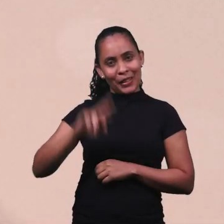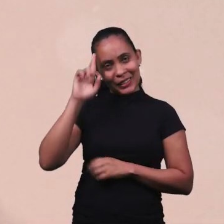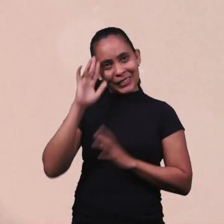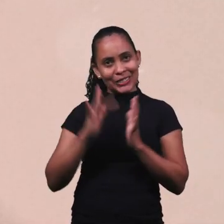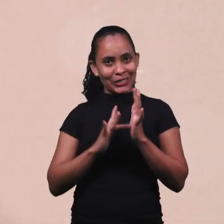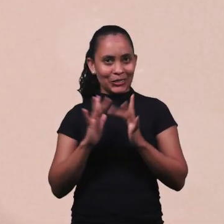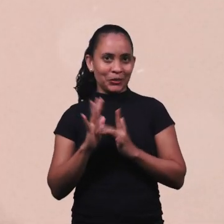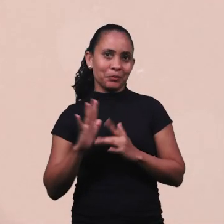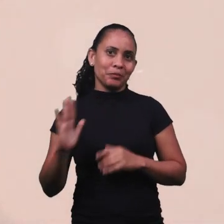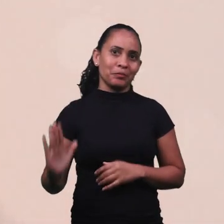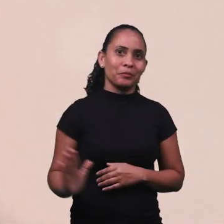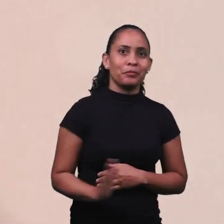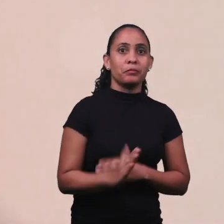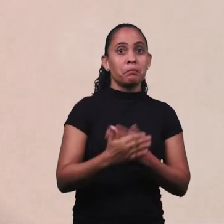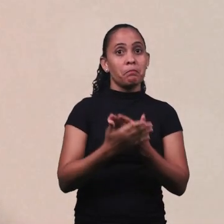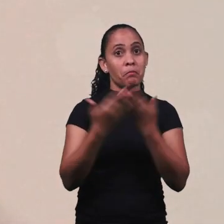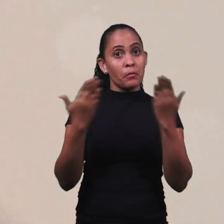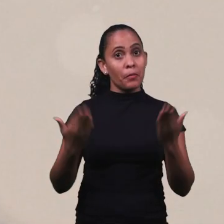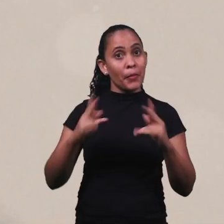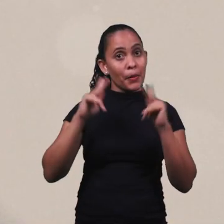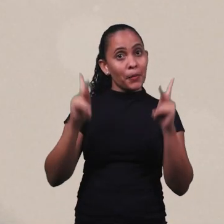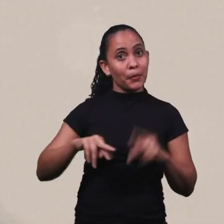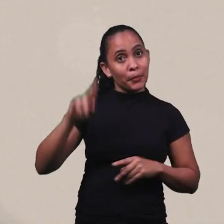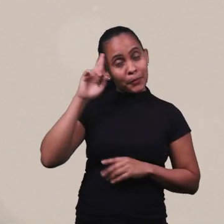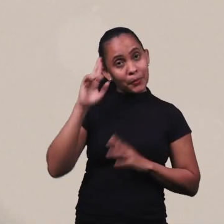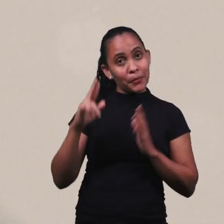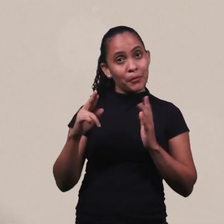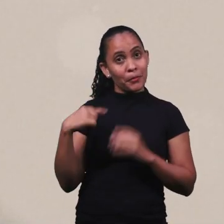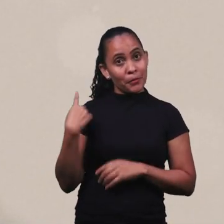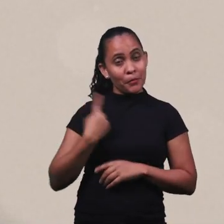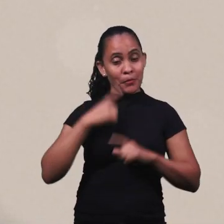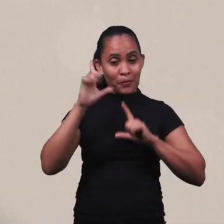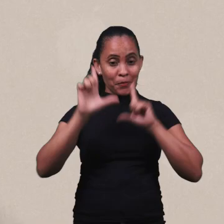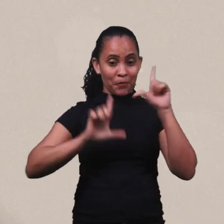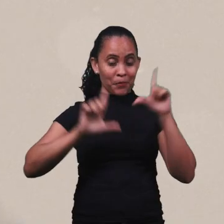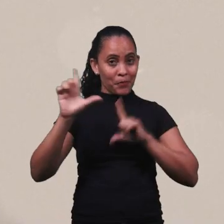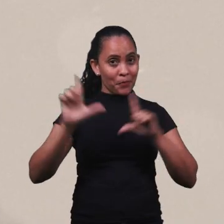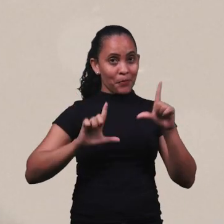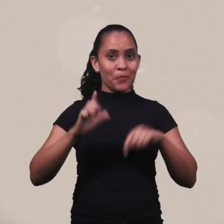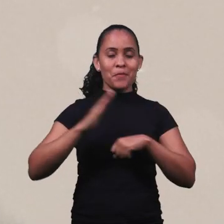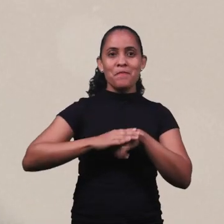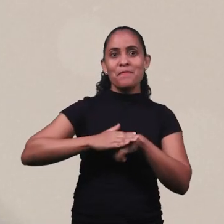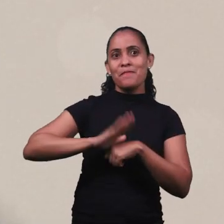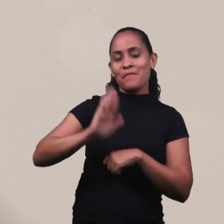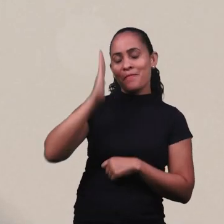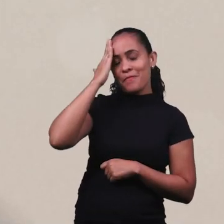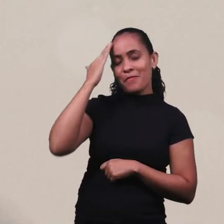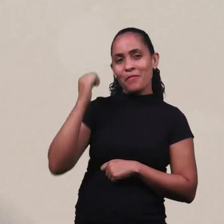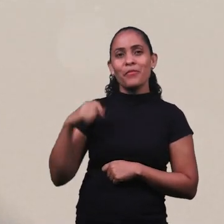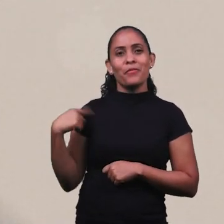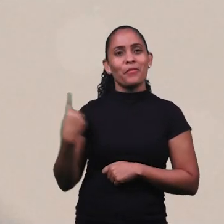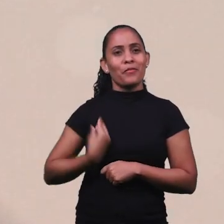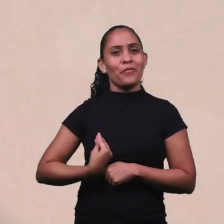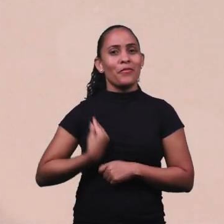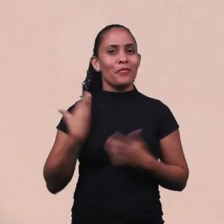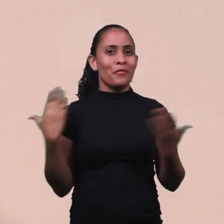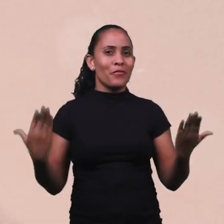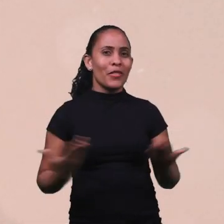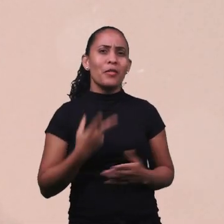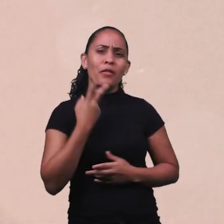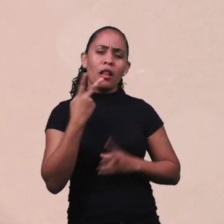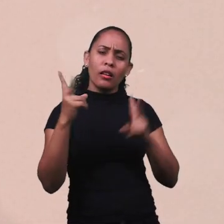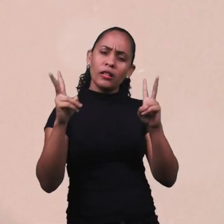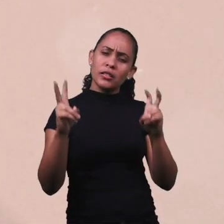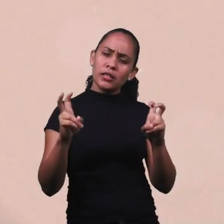do Senhor Jesus. Irmãos, a paz do Senhor, estamos aqui no programa Mais Sábio. É um privilégio estarmos aqui e falar